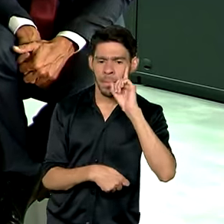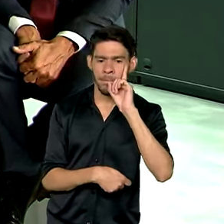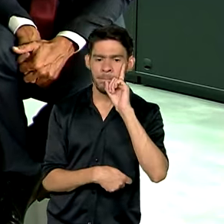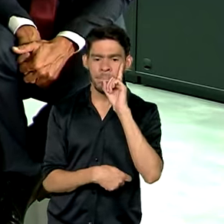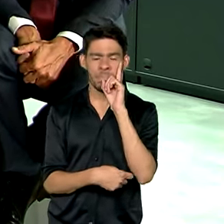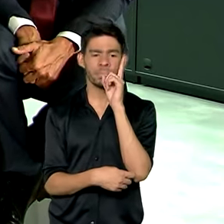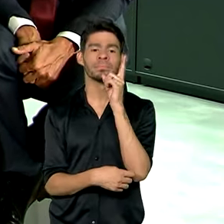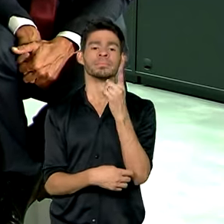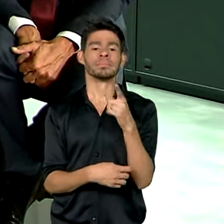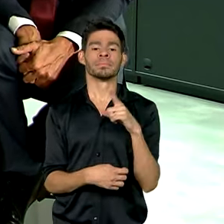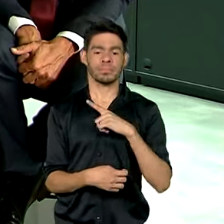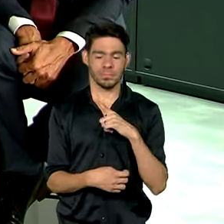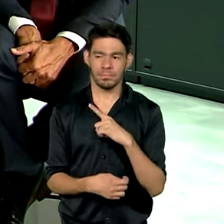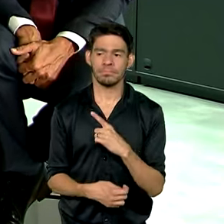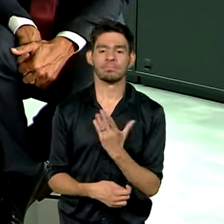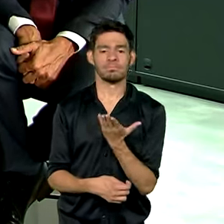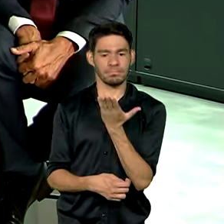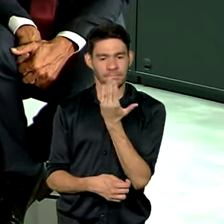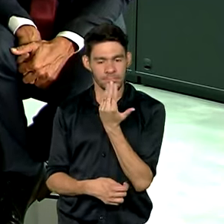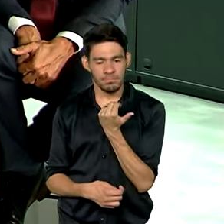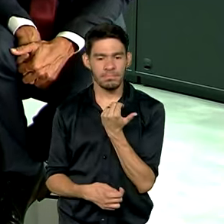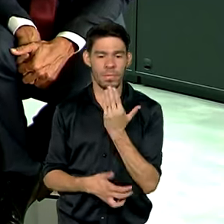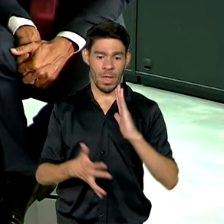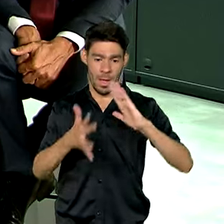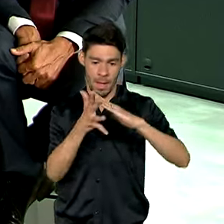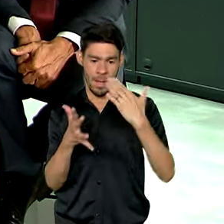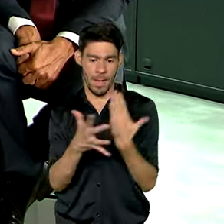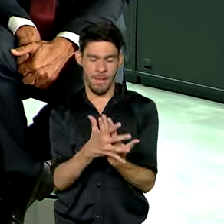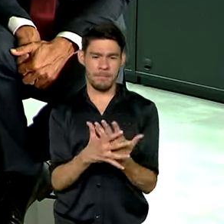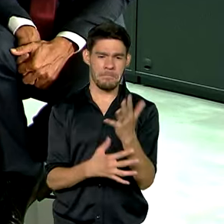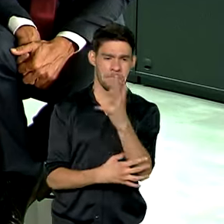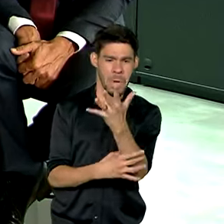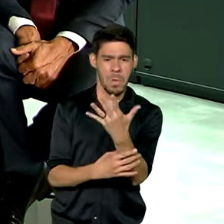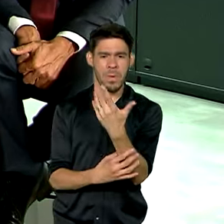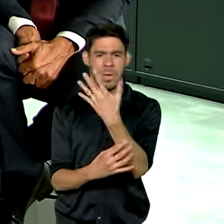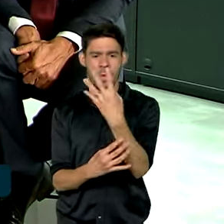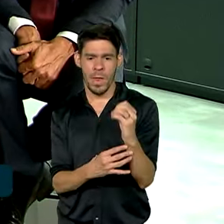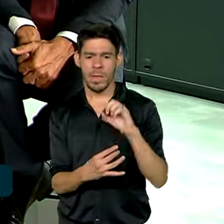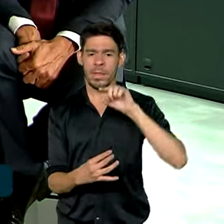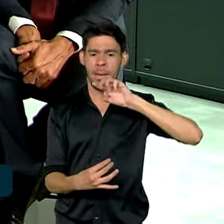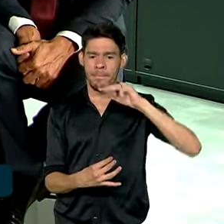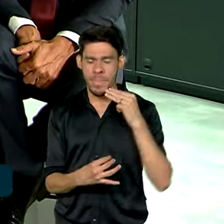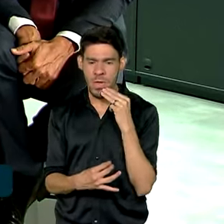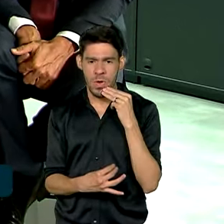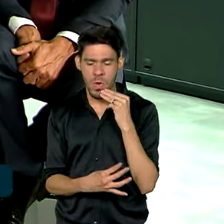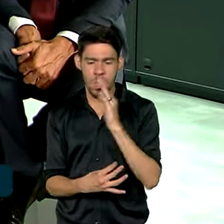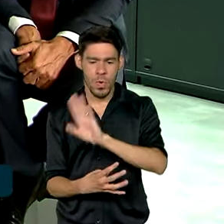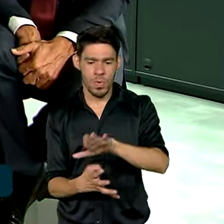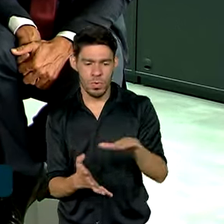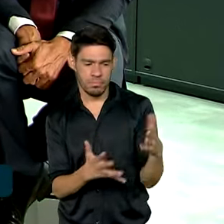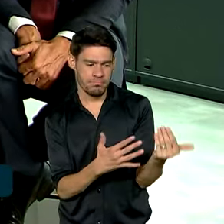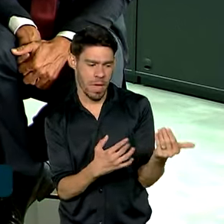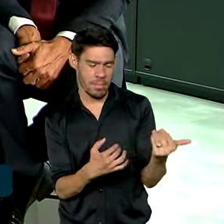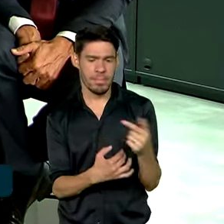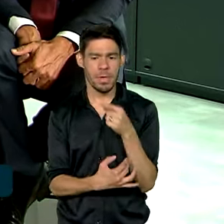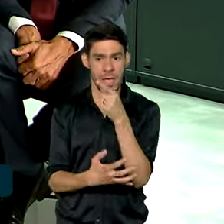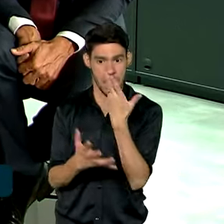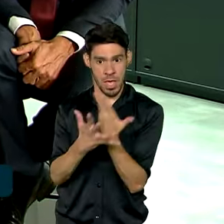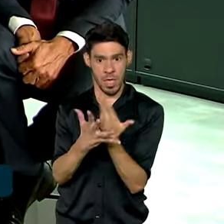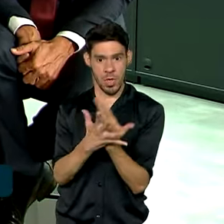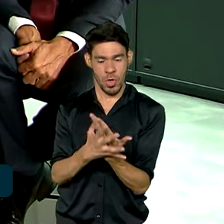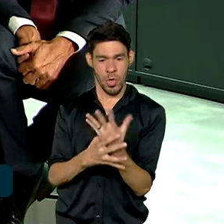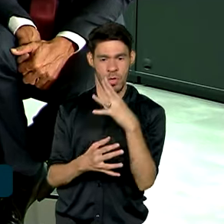tem alimentação escolar para cerca de 40 milhões de crianças e adolescentes que ali